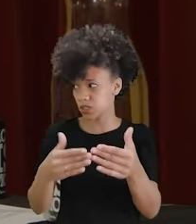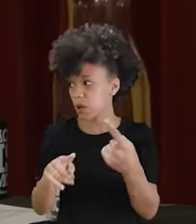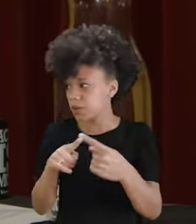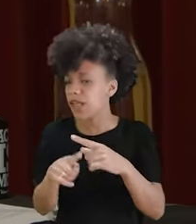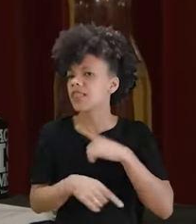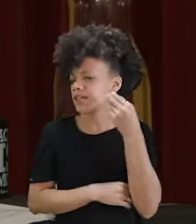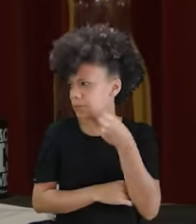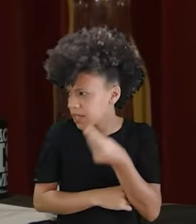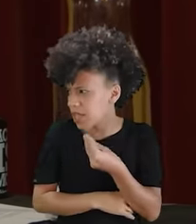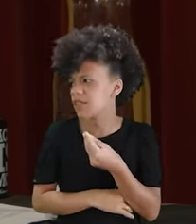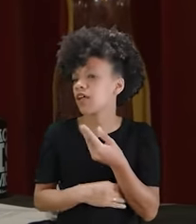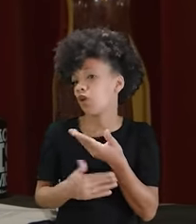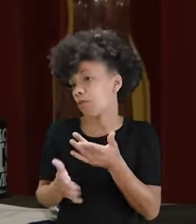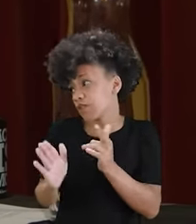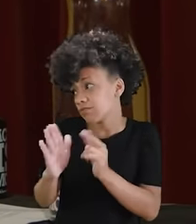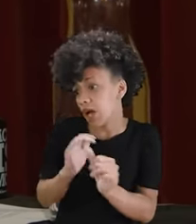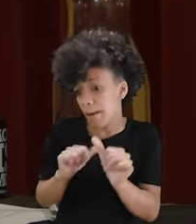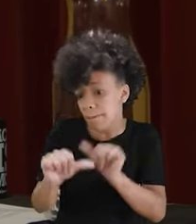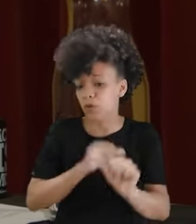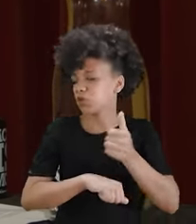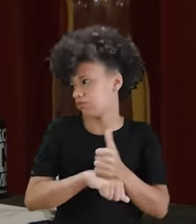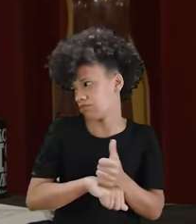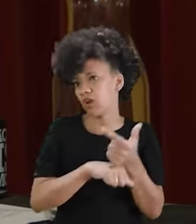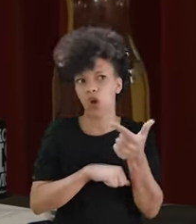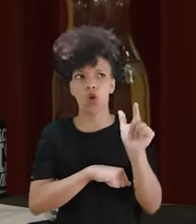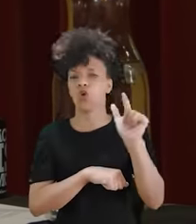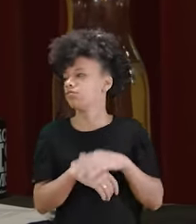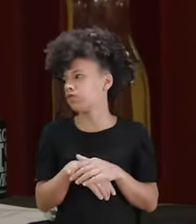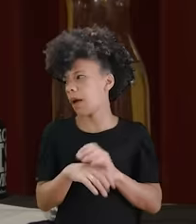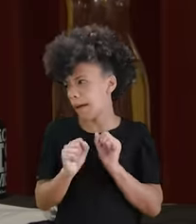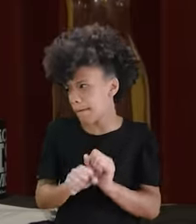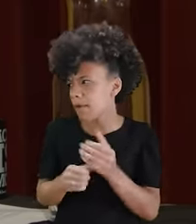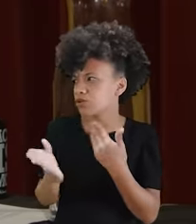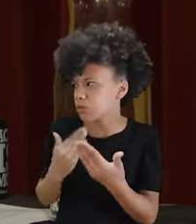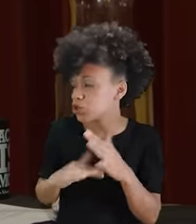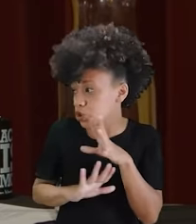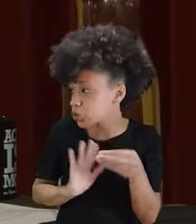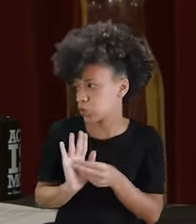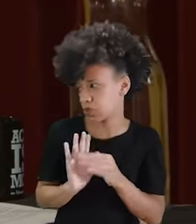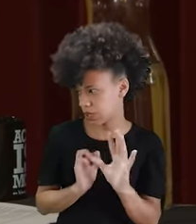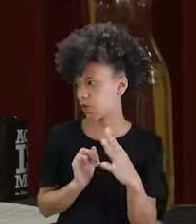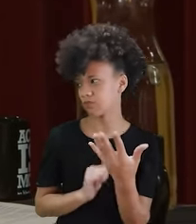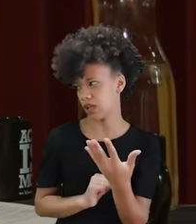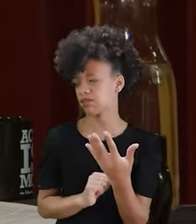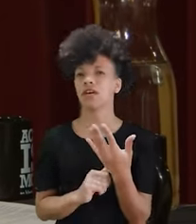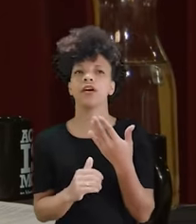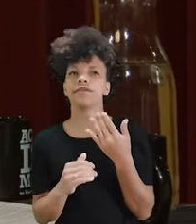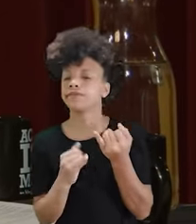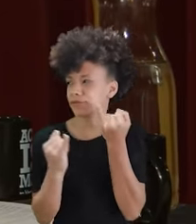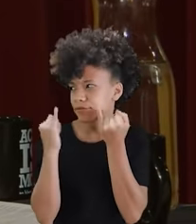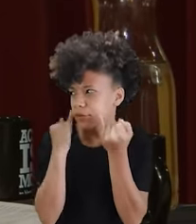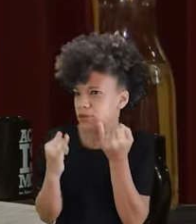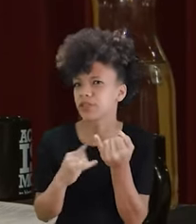de Cruzeiro porque você tem experiência de Cruzeiro né quando você saiu desse e agora para o mar é mais holística a gente pode falar de tudo que acontece